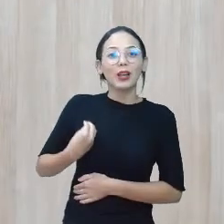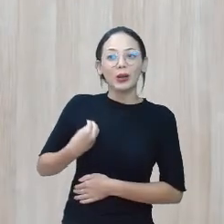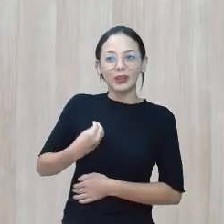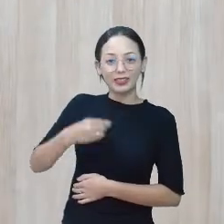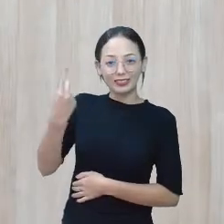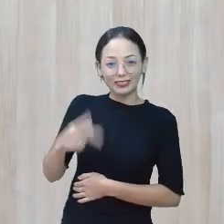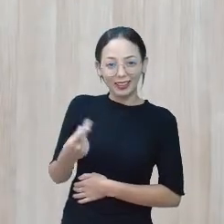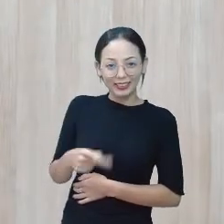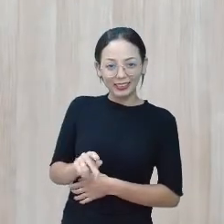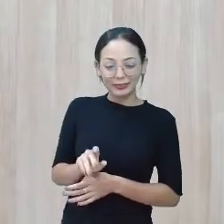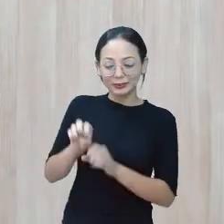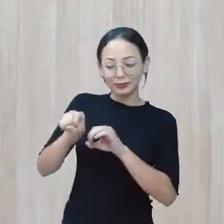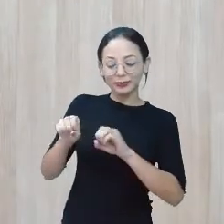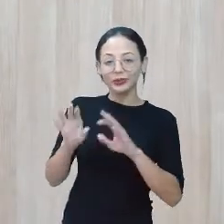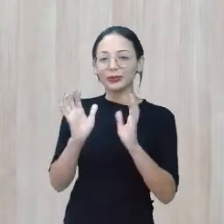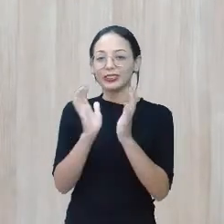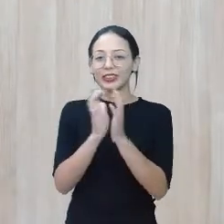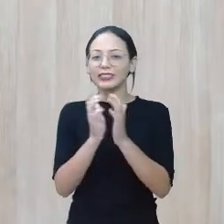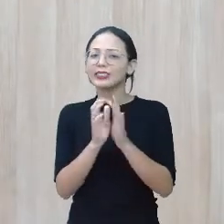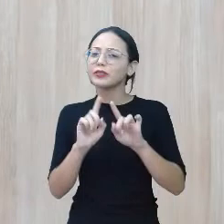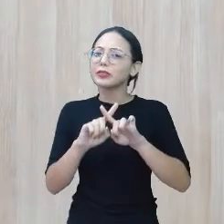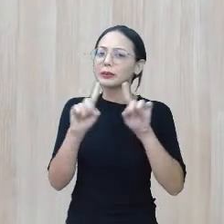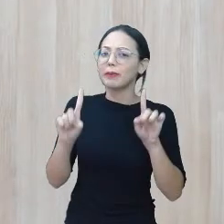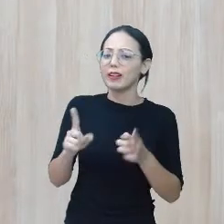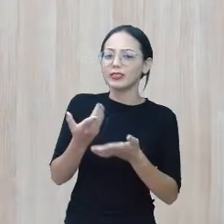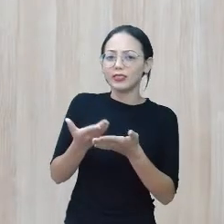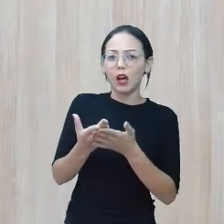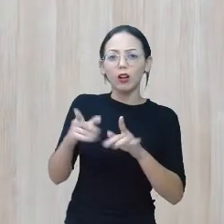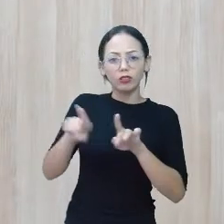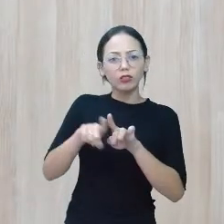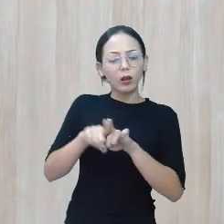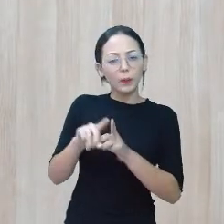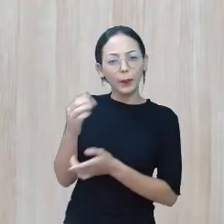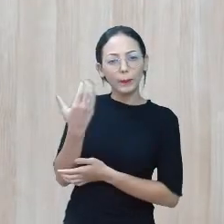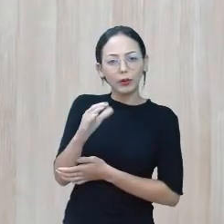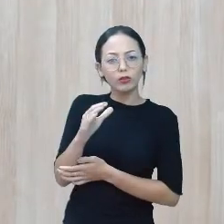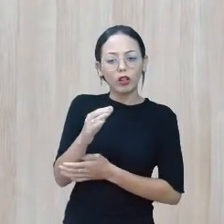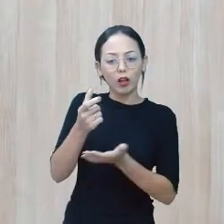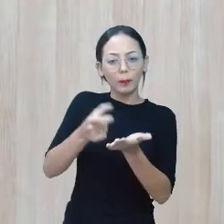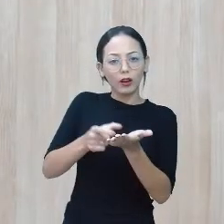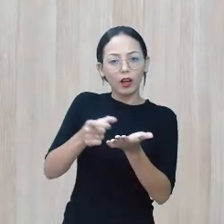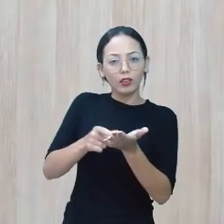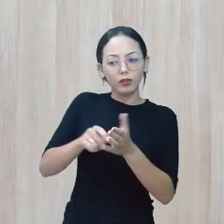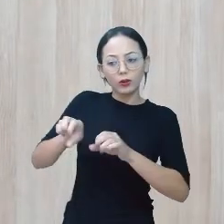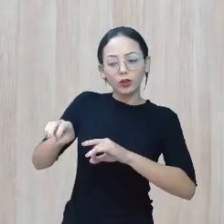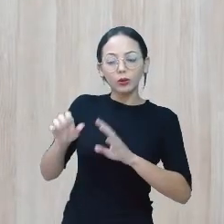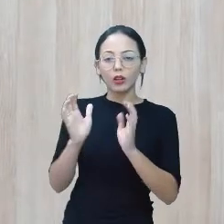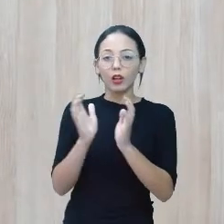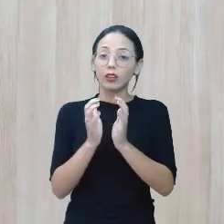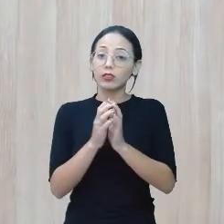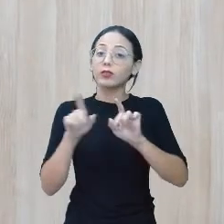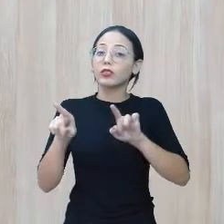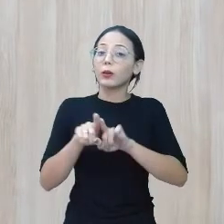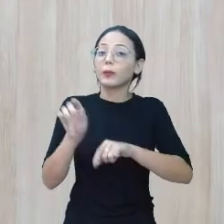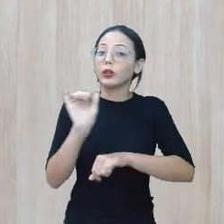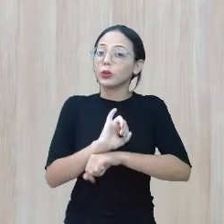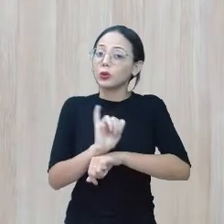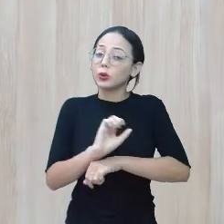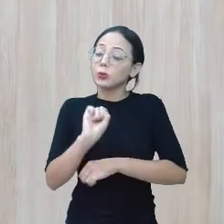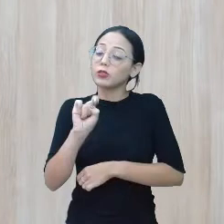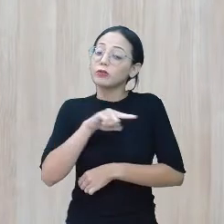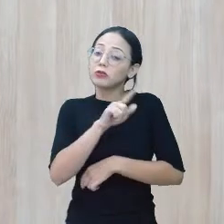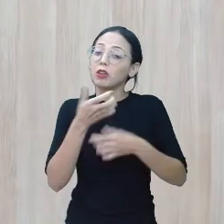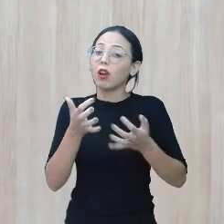estúdios do Educa Recife, mas essa aula também ficará disponível nos aplicativos do Educa Recife e também no nosso canal no YouTube, caso você